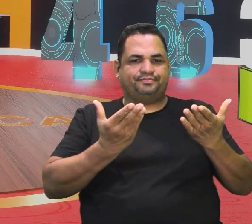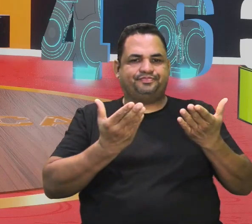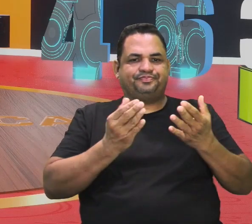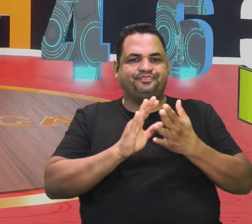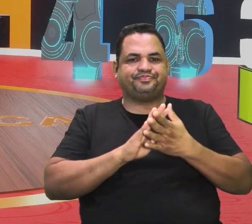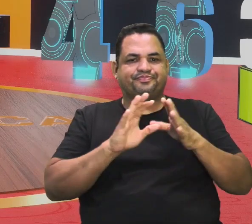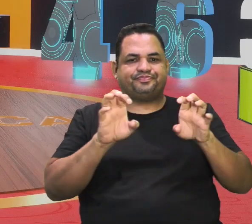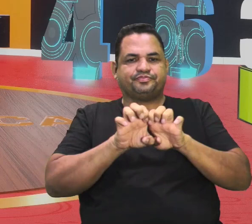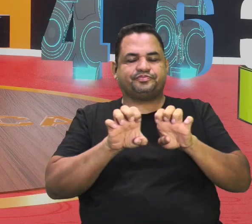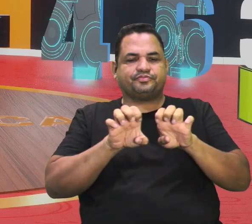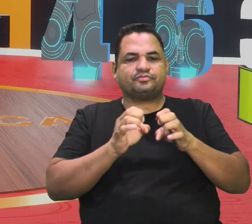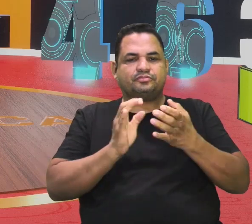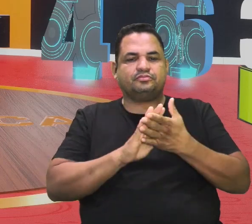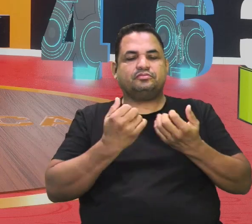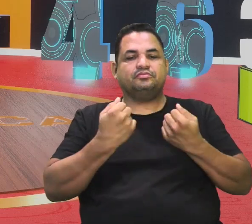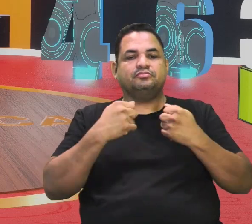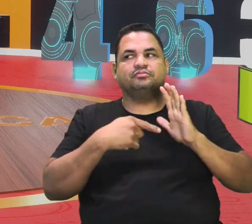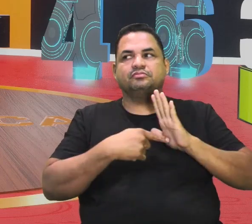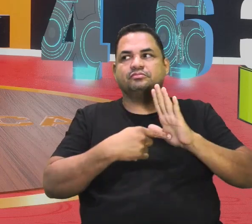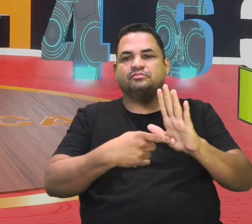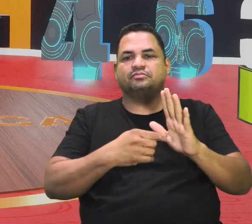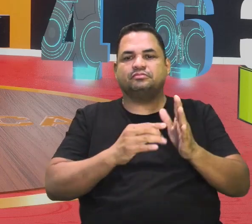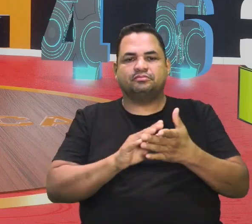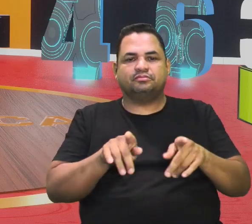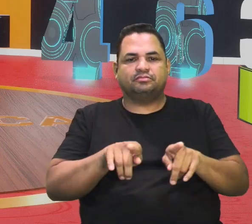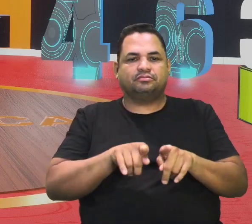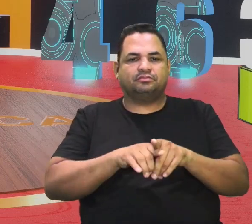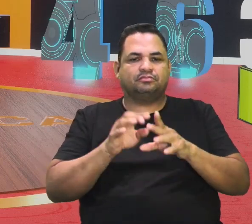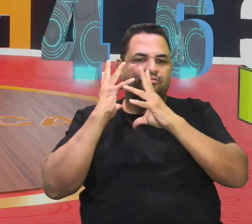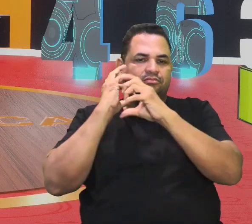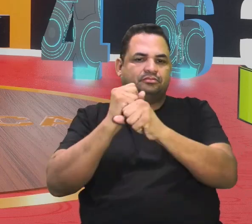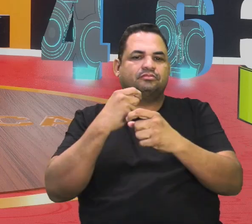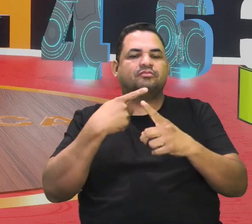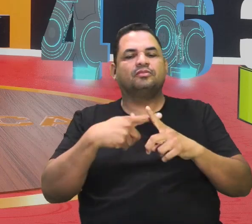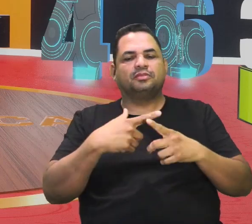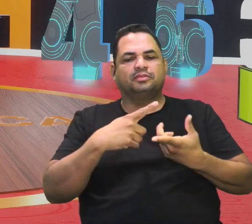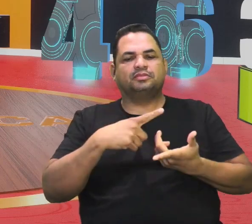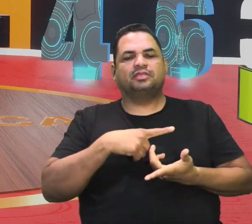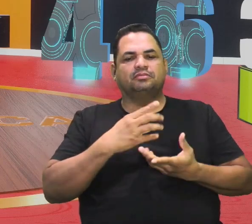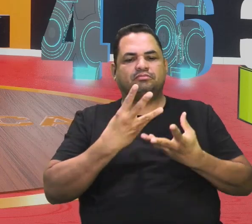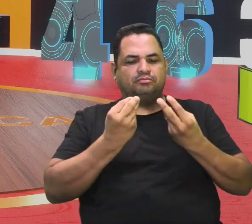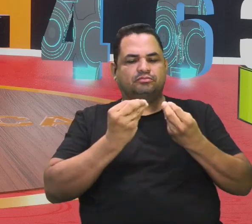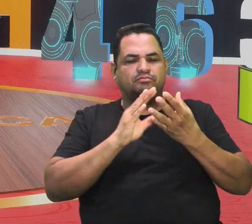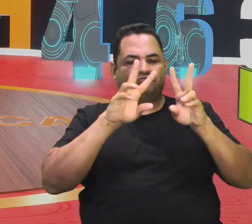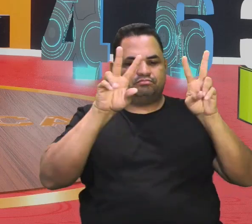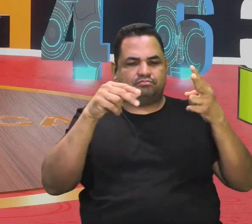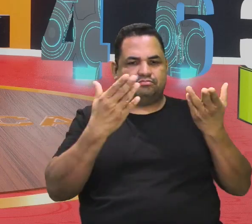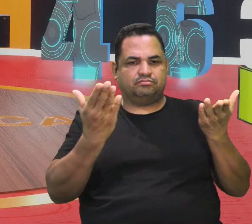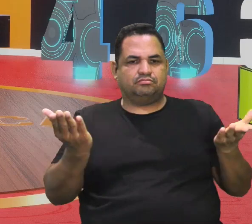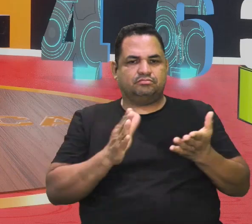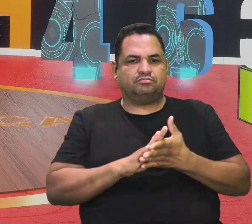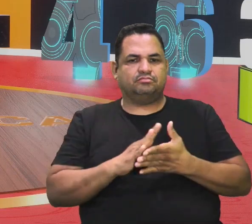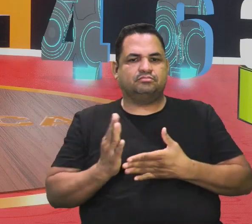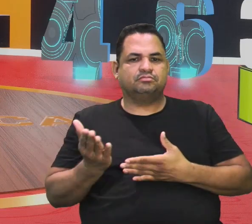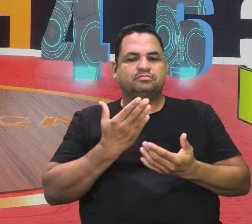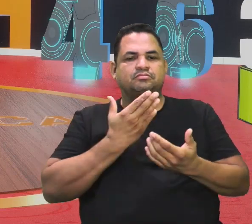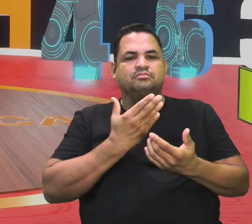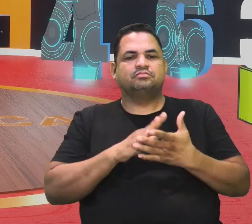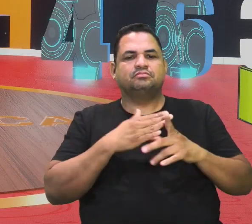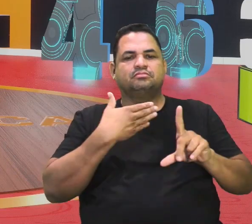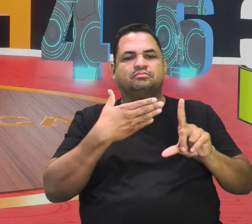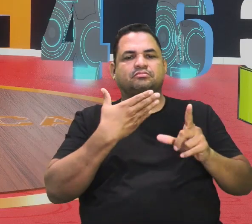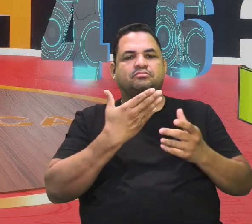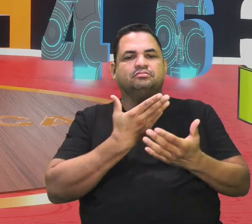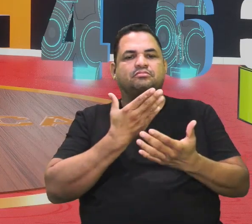essa equação da reta pode ser representada e agora a gente vai revisar, porque tem bastante coisa, né? Não vamos perder tempo, não. Olha lá, então, na telinha,